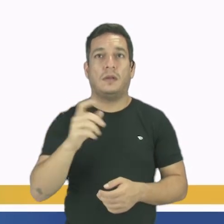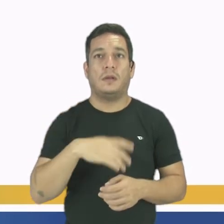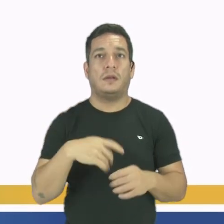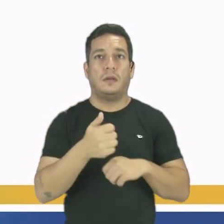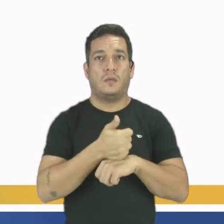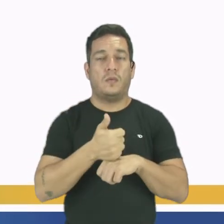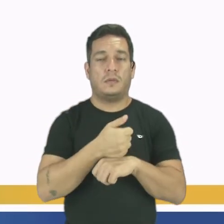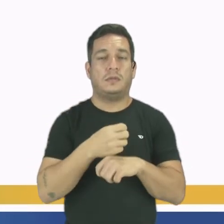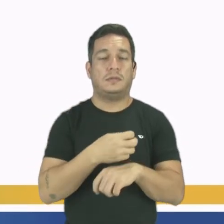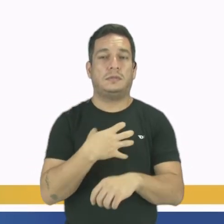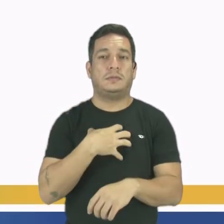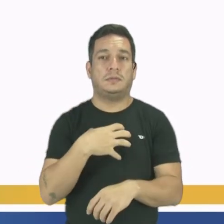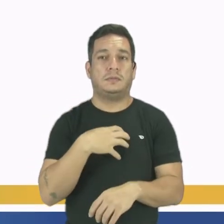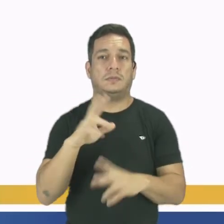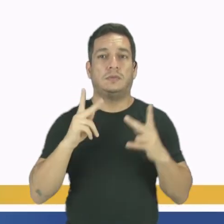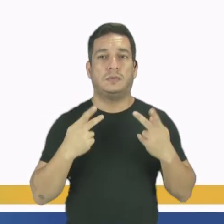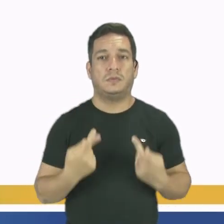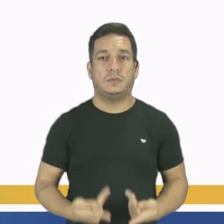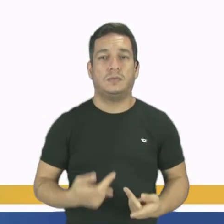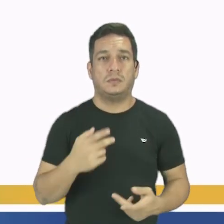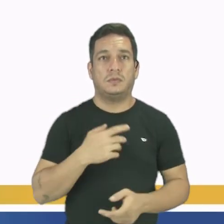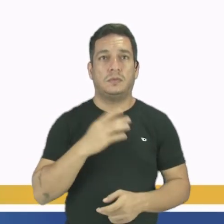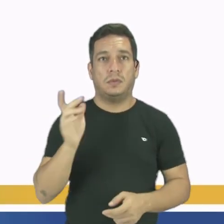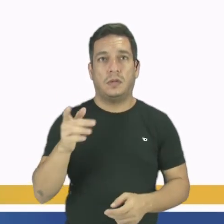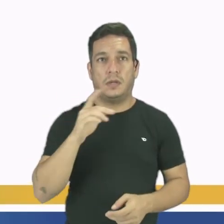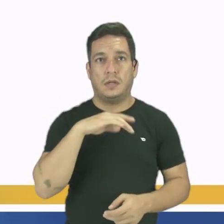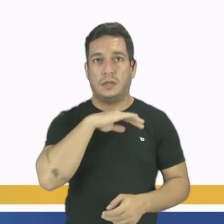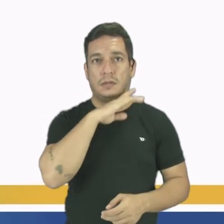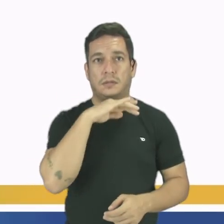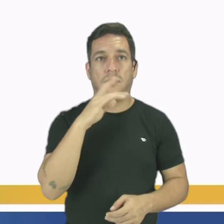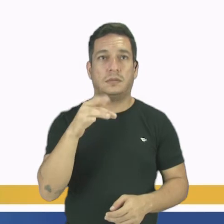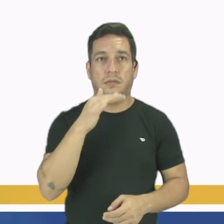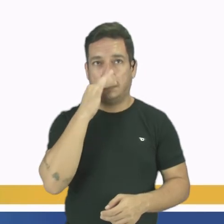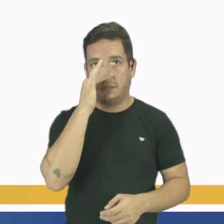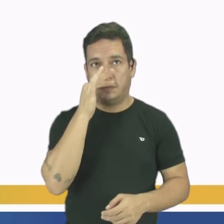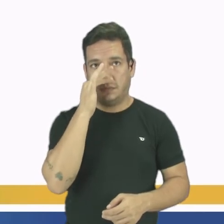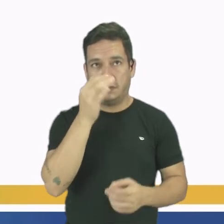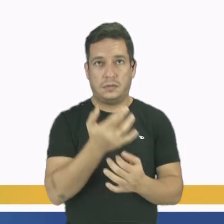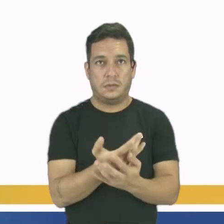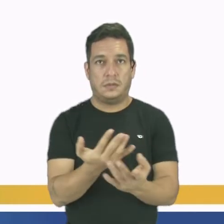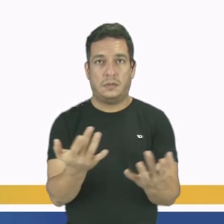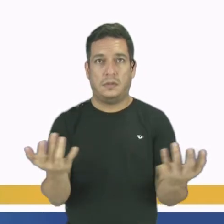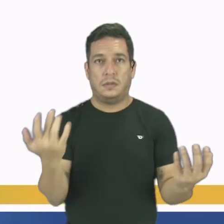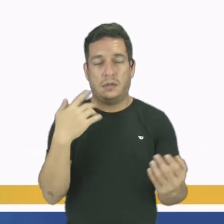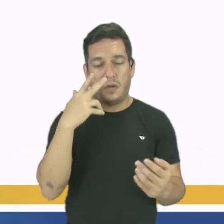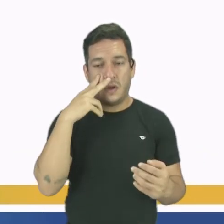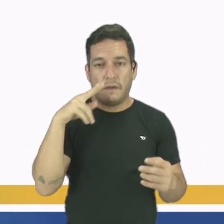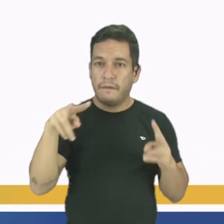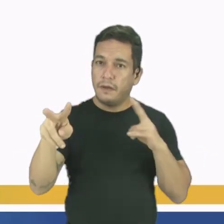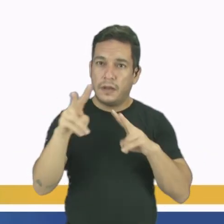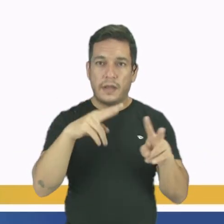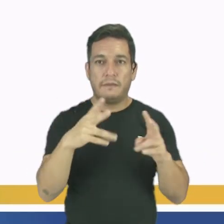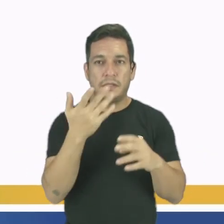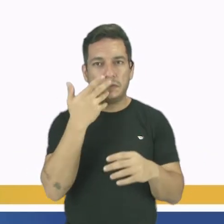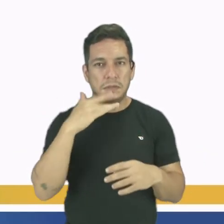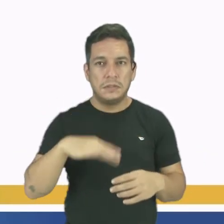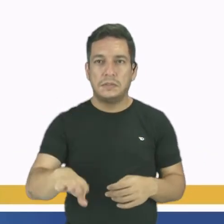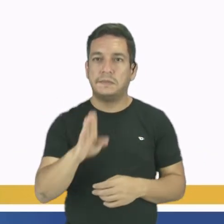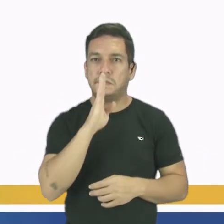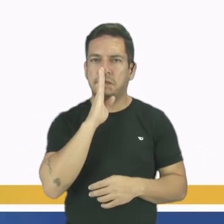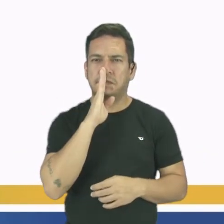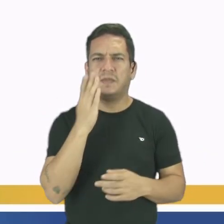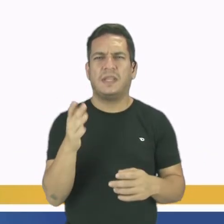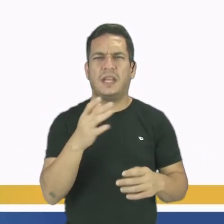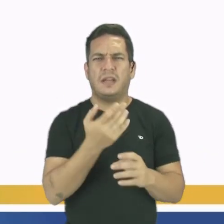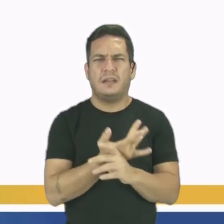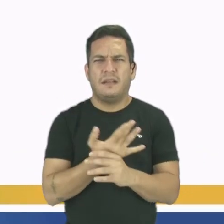e sentimentos humanos a seres irracionais. O jardim olhava as crianças sem dizer nada. Não precisa dizer